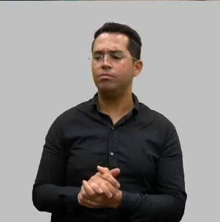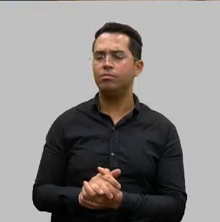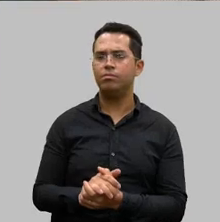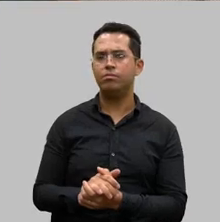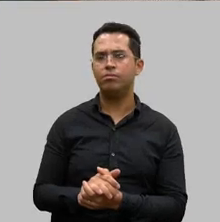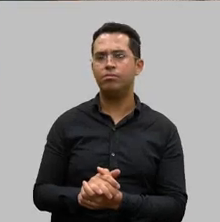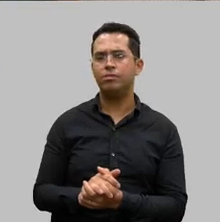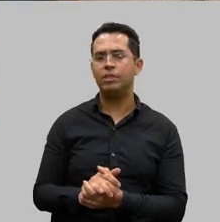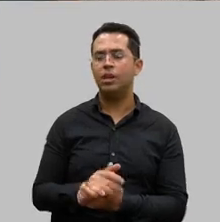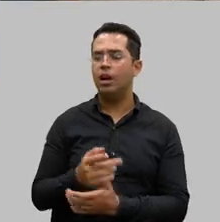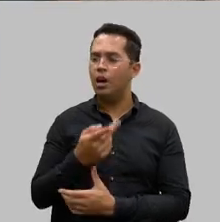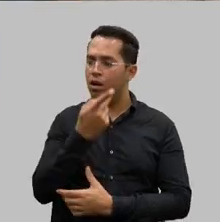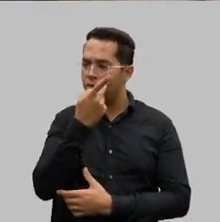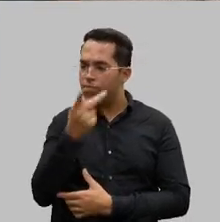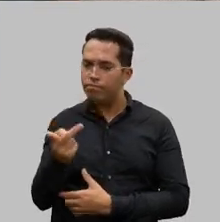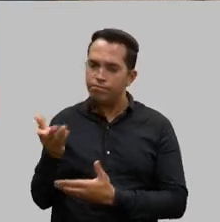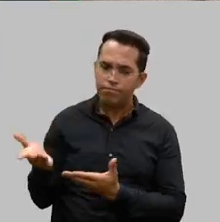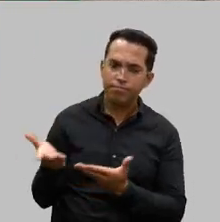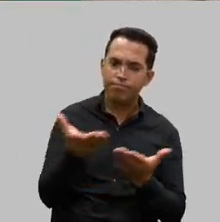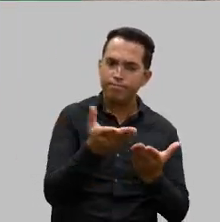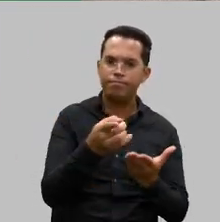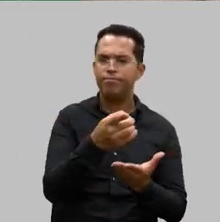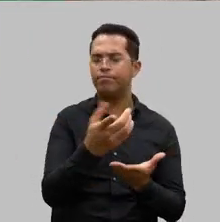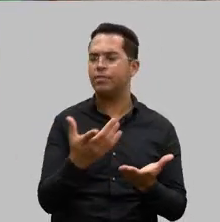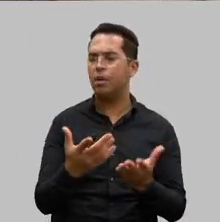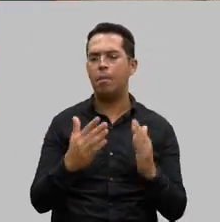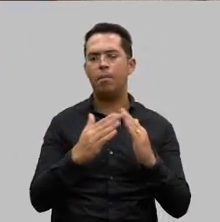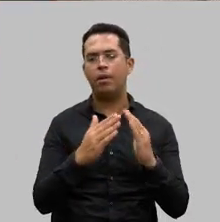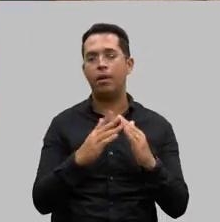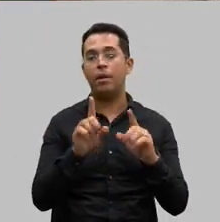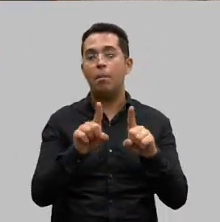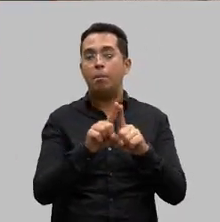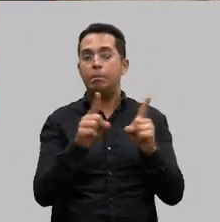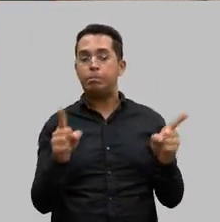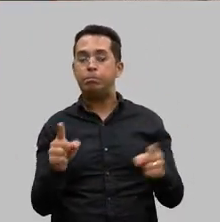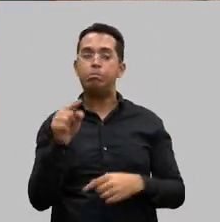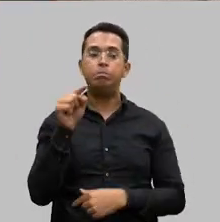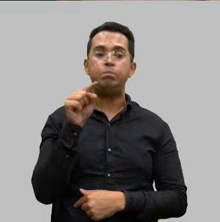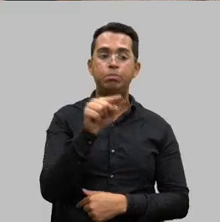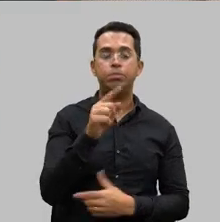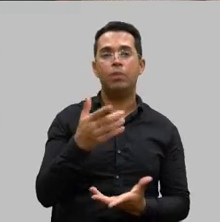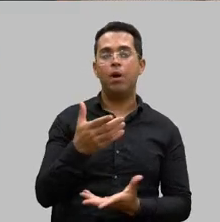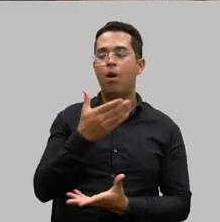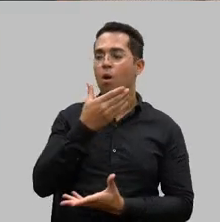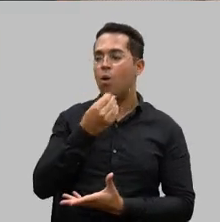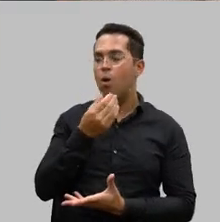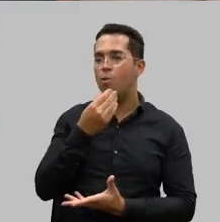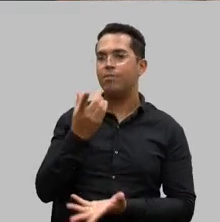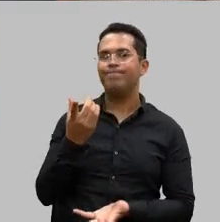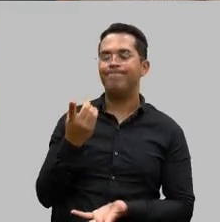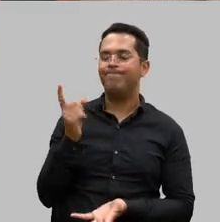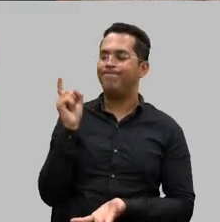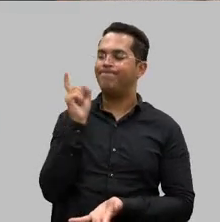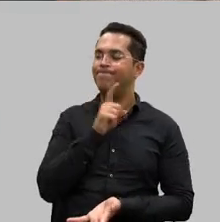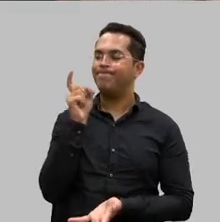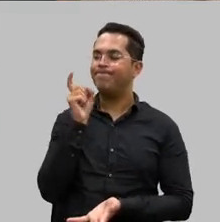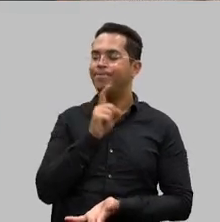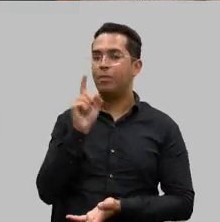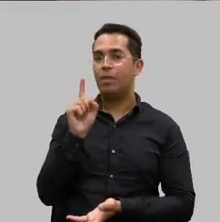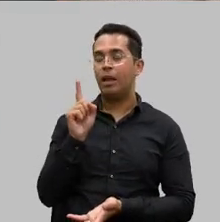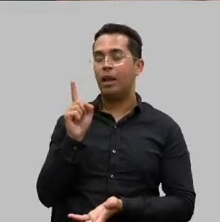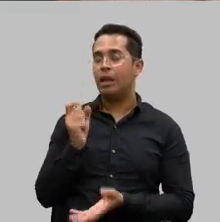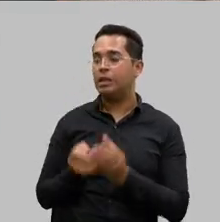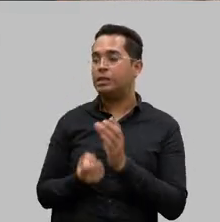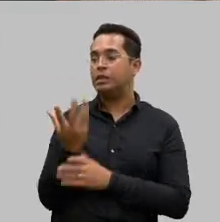invent tava essa história o Marcos mora nos Estados Unidos o outro mora não sei a onde na Itália e ele ficava satisfeito que o filho tava bem nos Estados Unidos